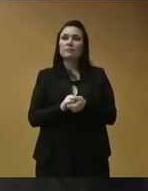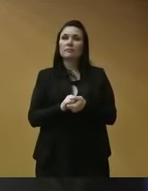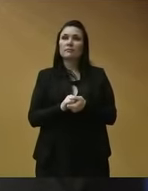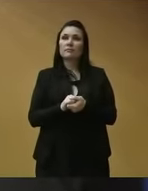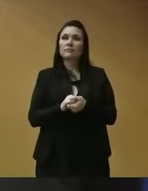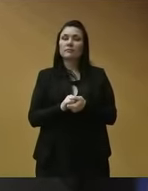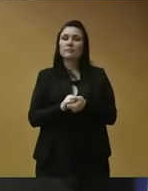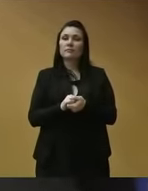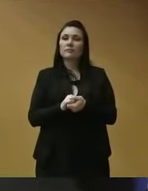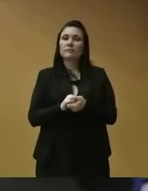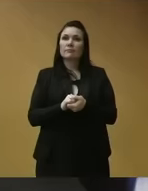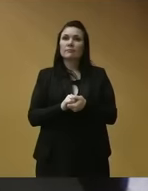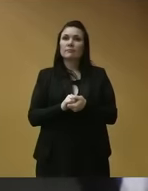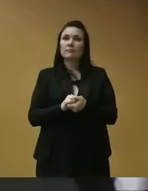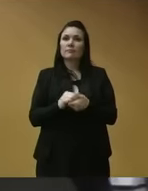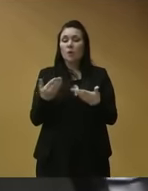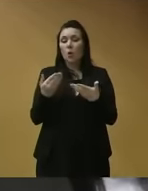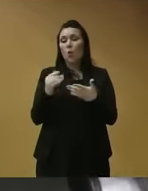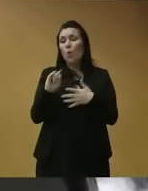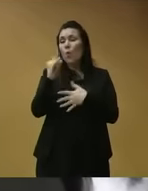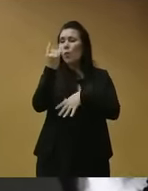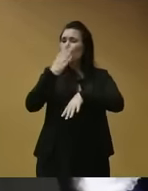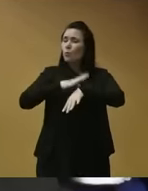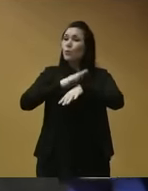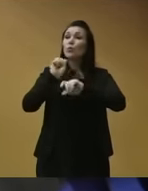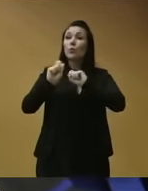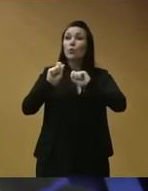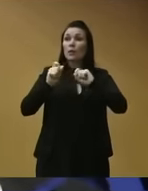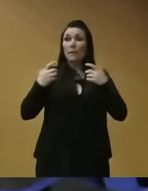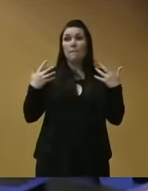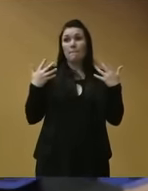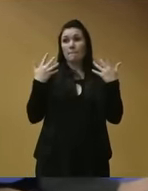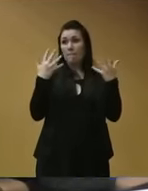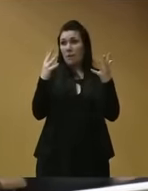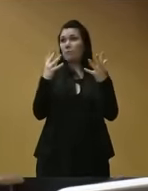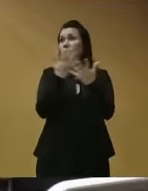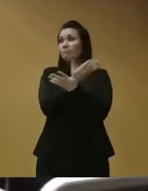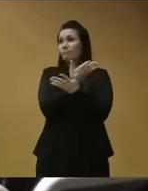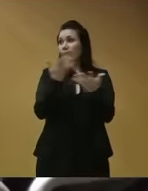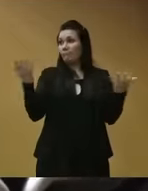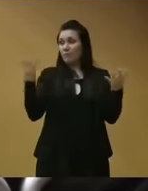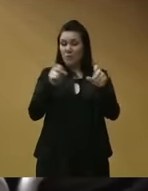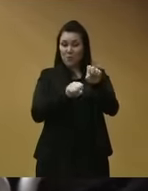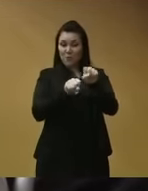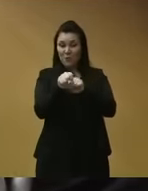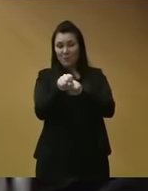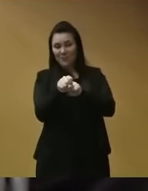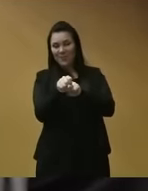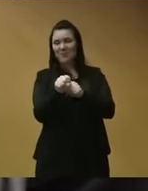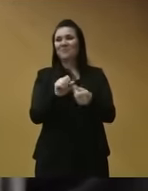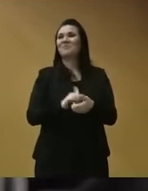menos importante, parabéns a todos nós, os formandos,